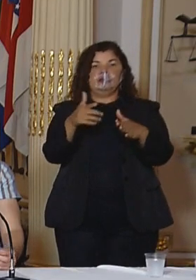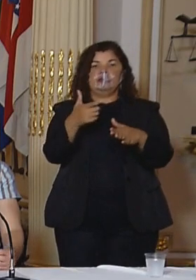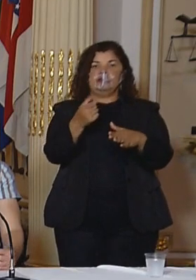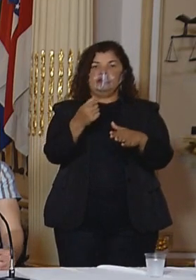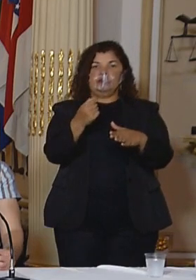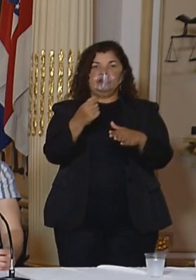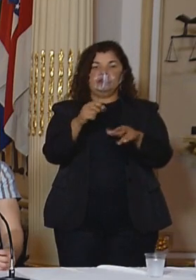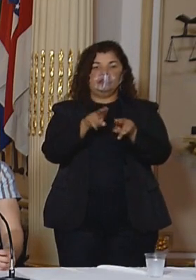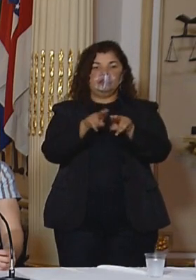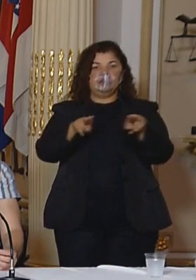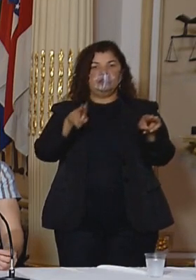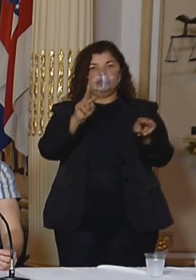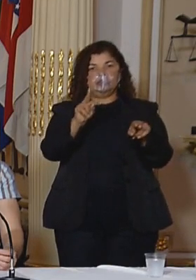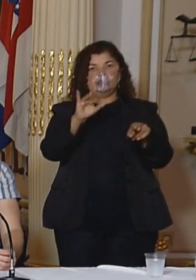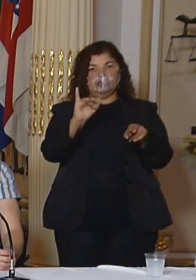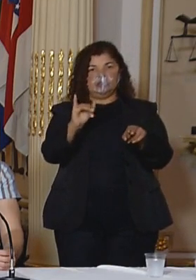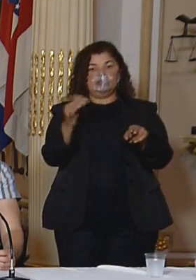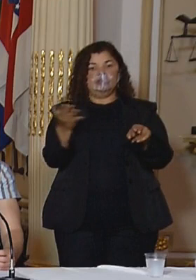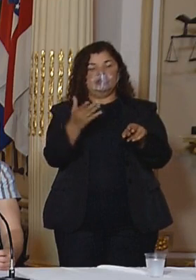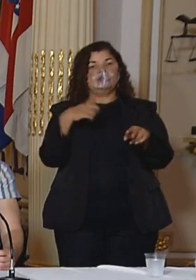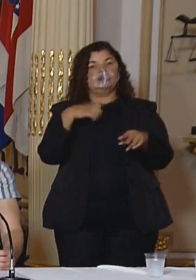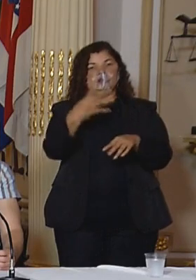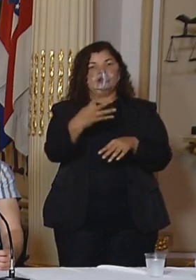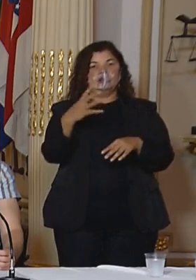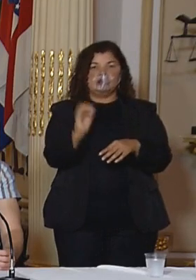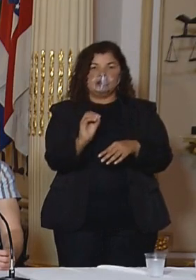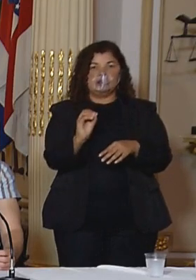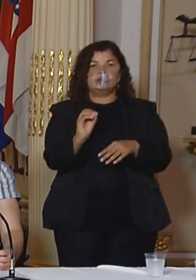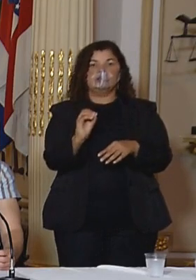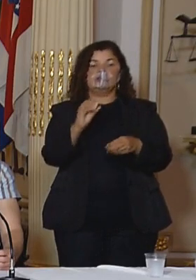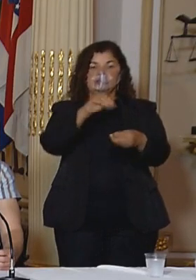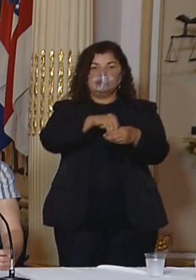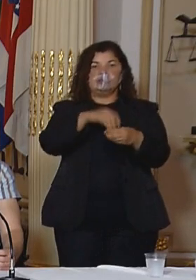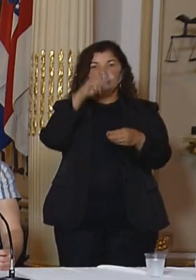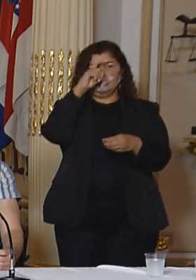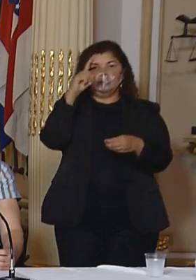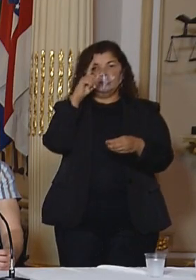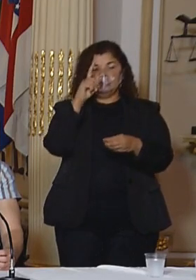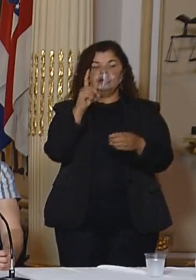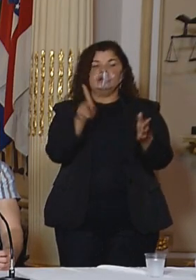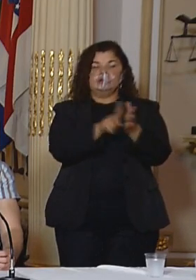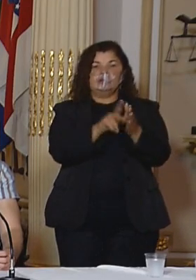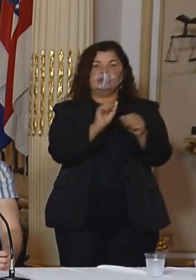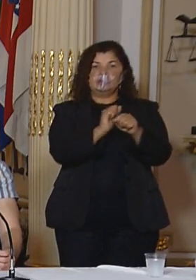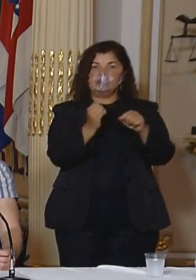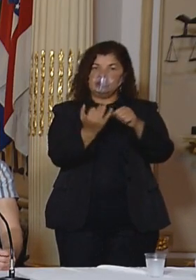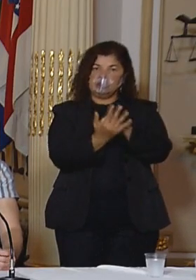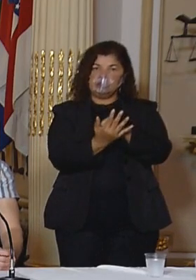hoje são 40 leitos de UTI, no Hospital Mestre Vitalino, dedicados à